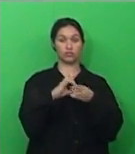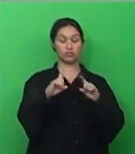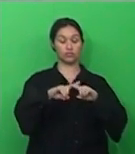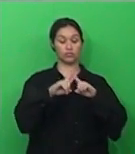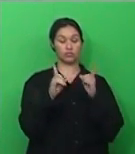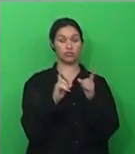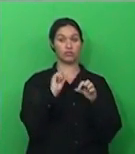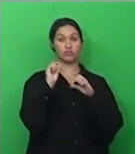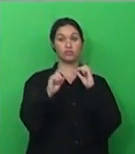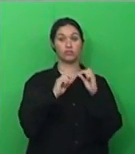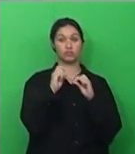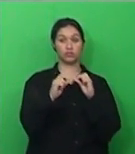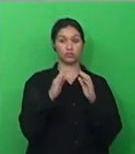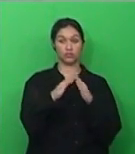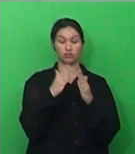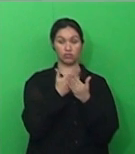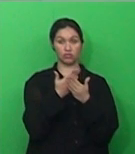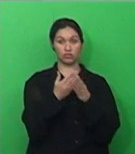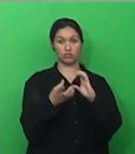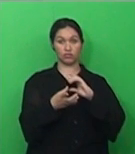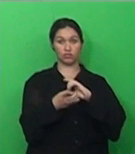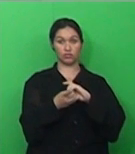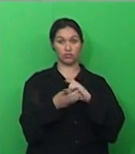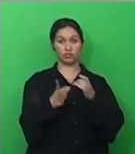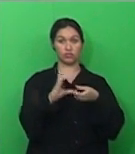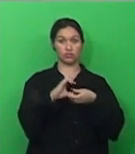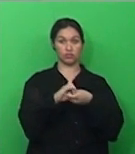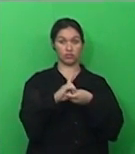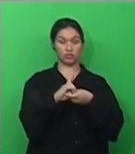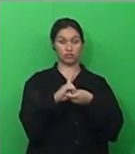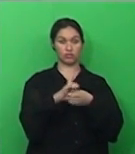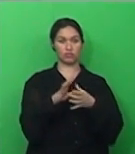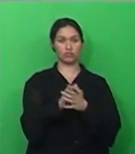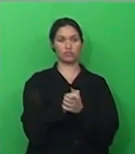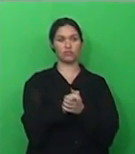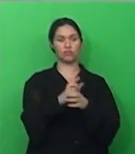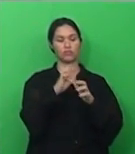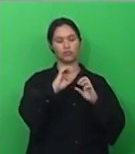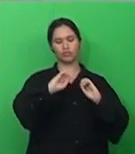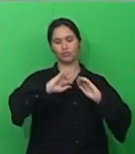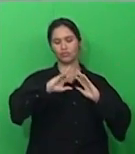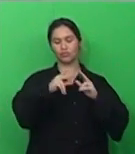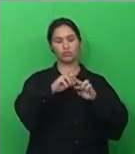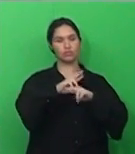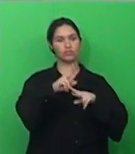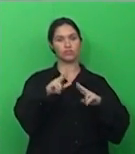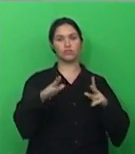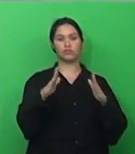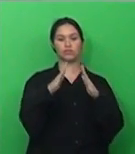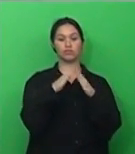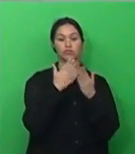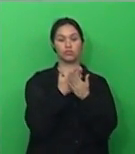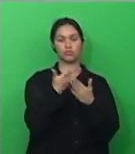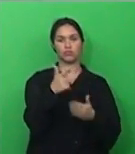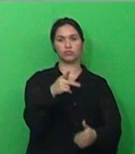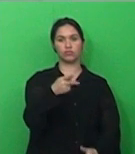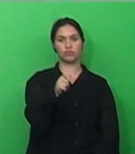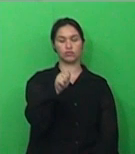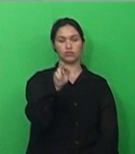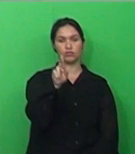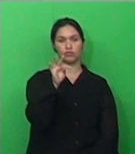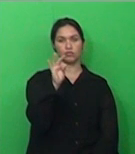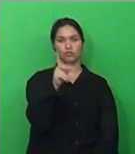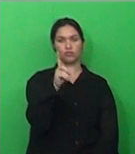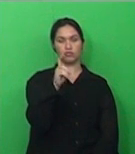que a Escola Democrática prega. É completamente o inverso do que a Escola Sem Partido. Eu vou fazer rapidamente, eu até